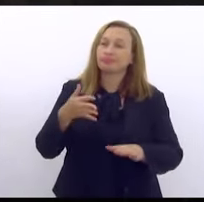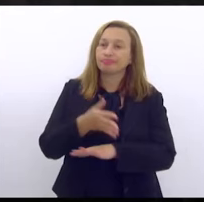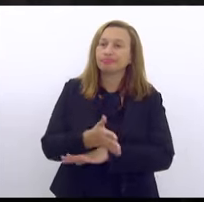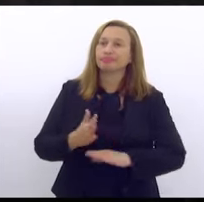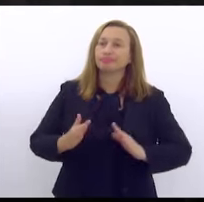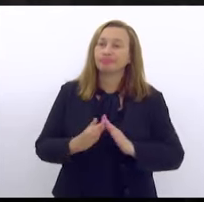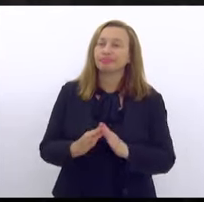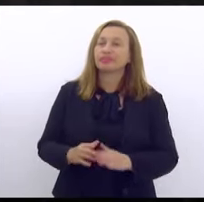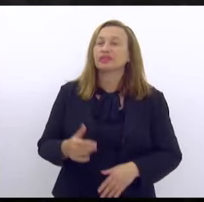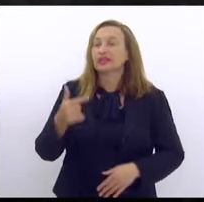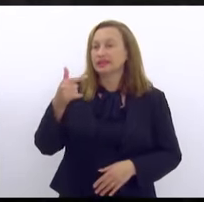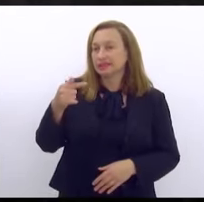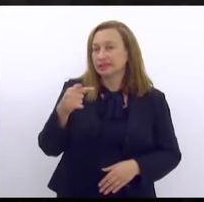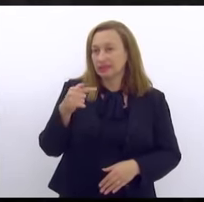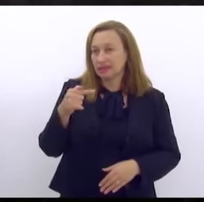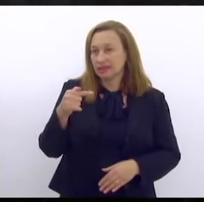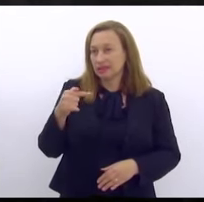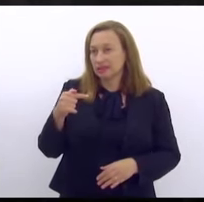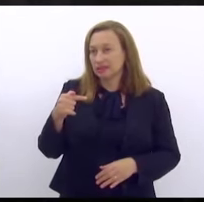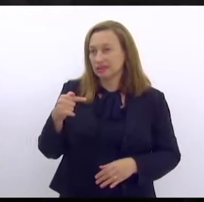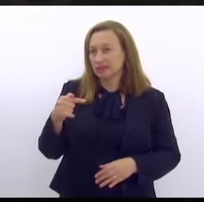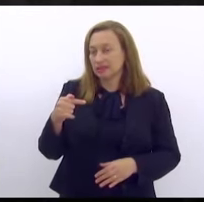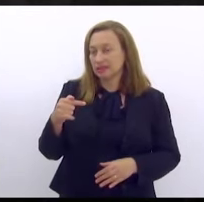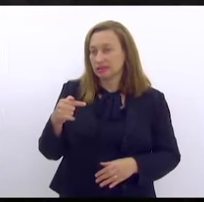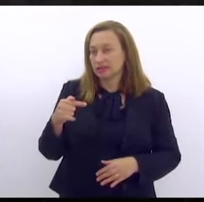casa com 7 missões.